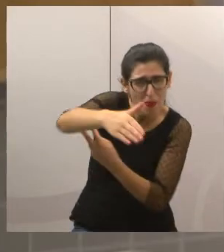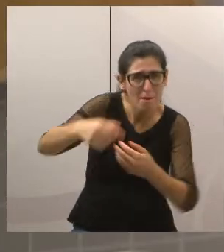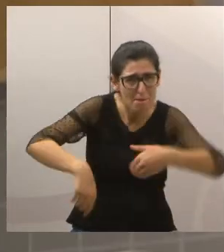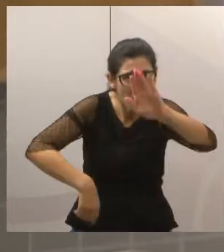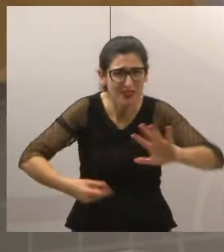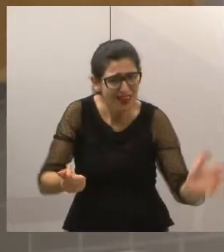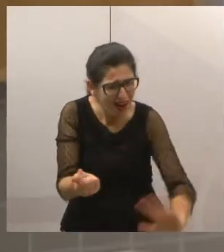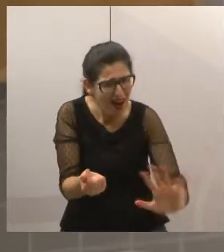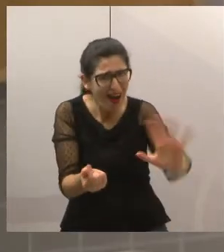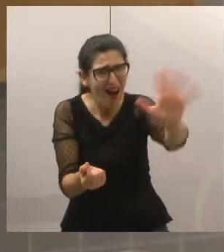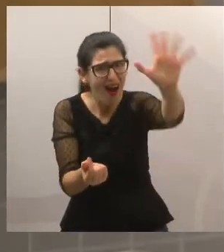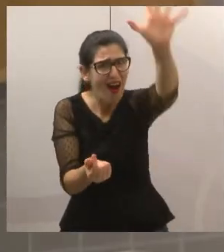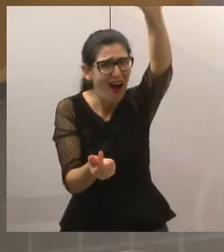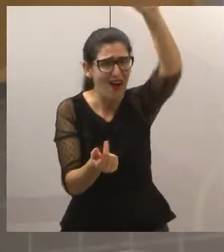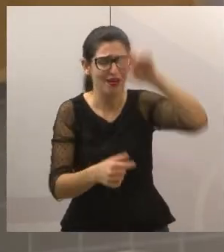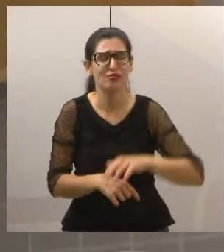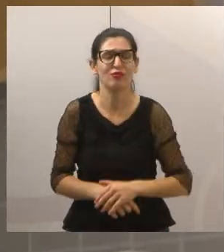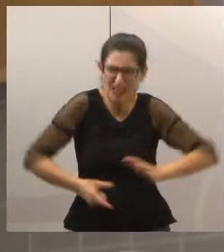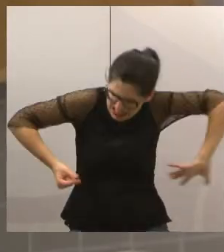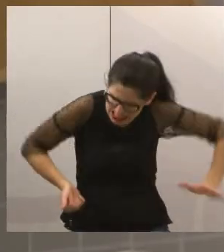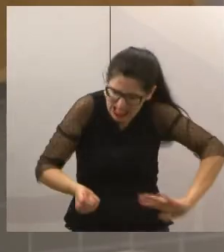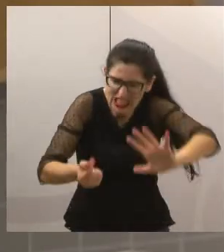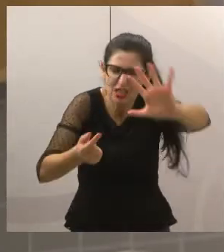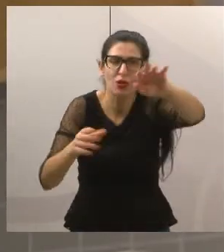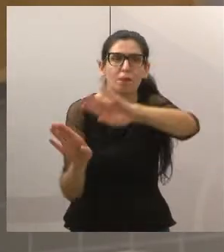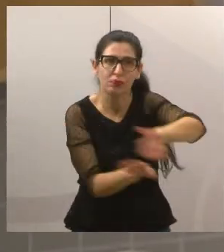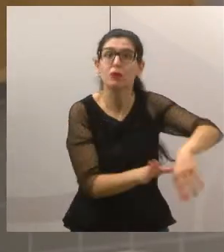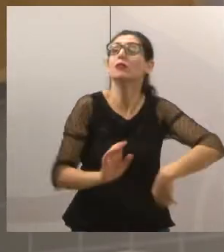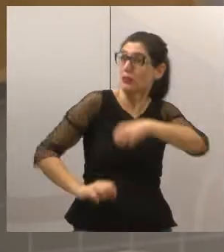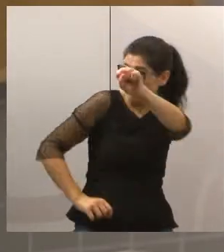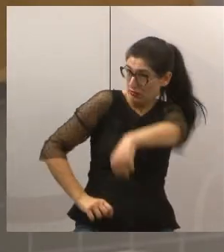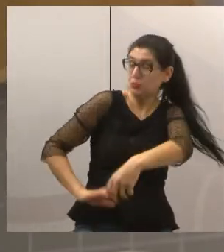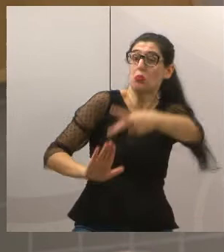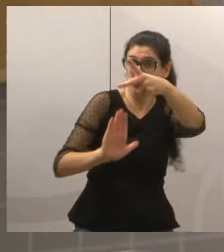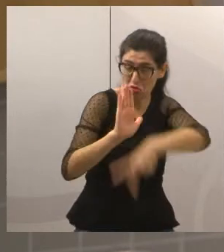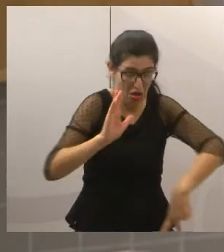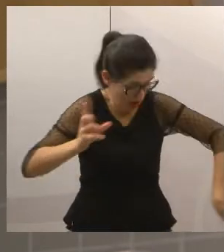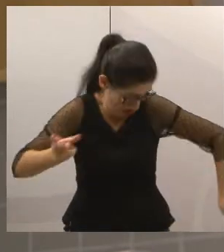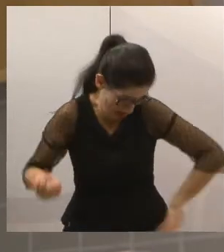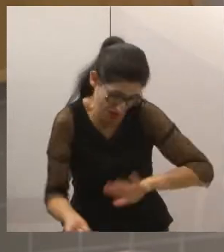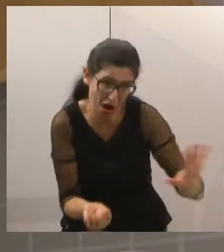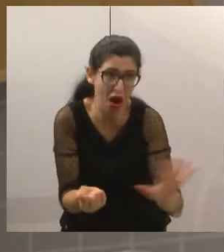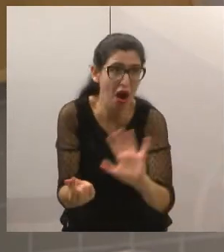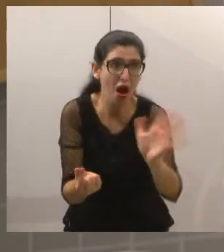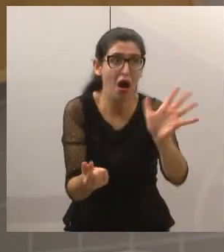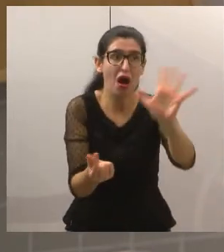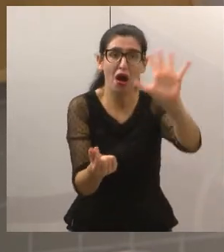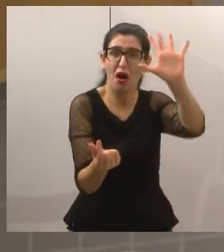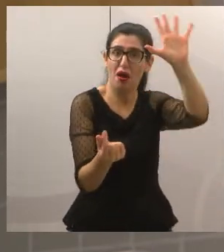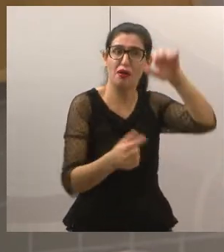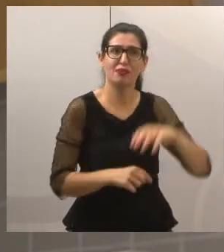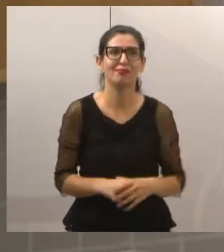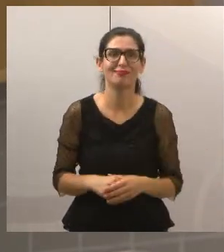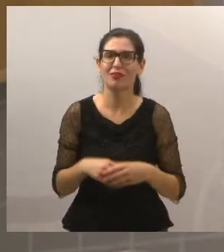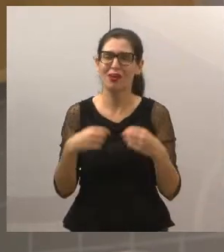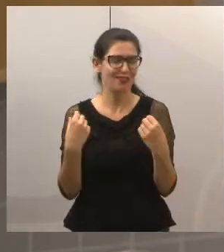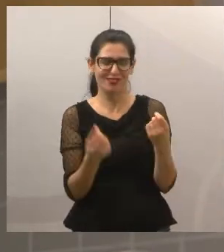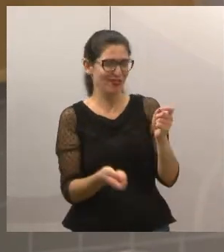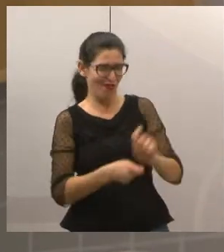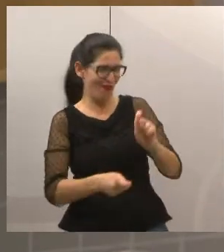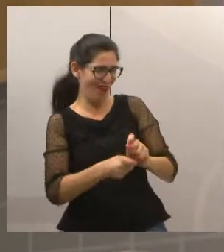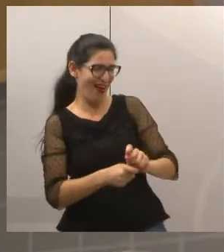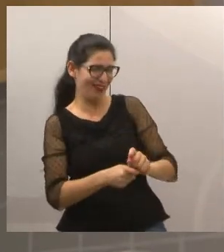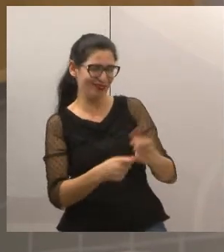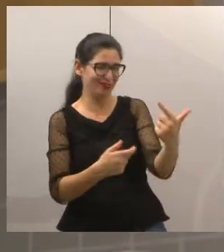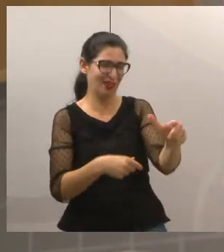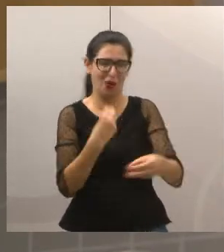projeto ele é alto para o gasto do município, e se você não vai fazer, não tem por que você fazer o projeto, certo?